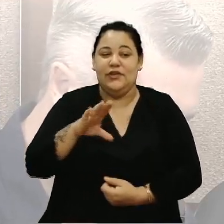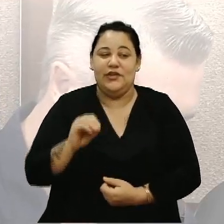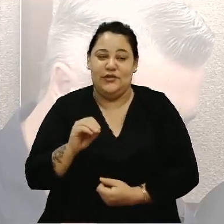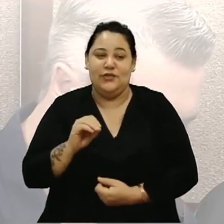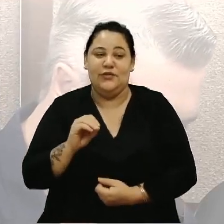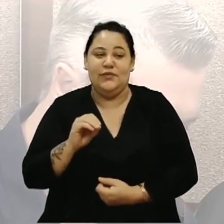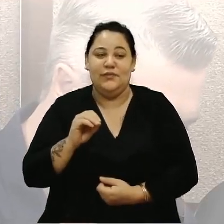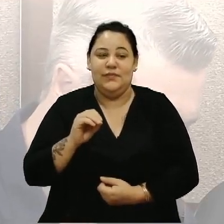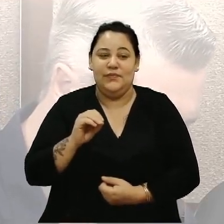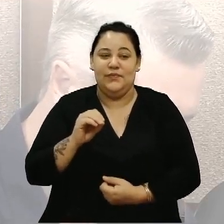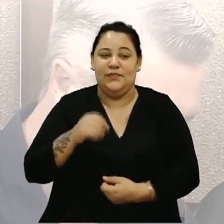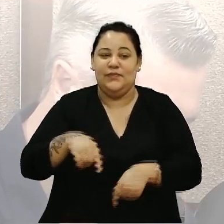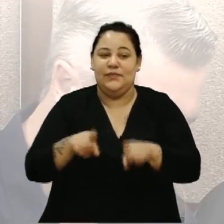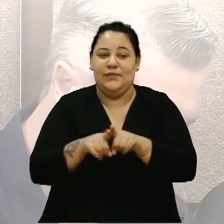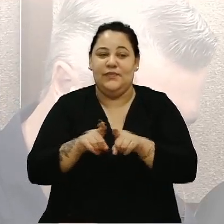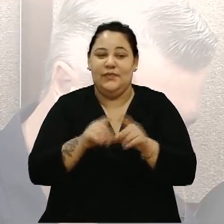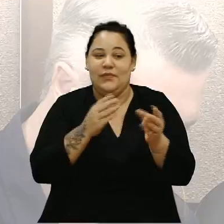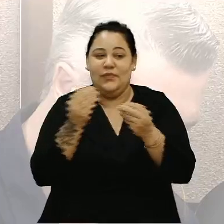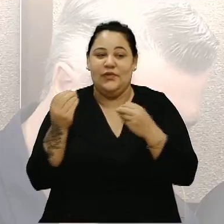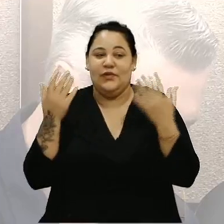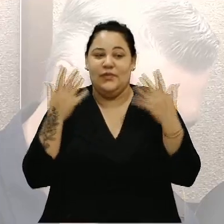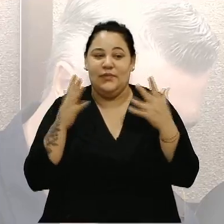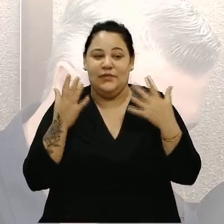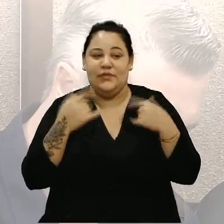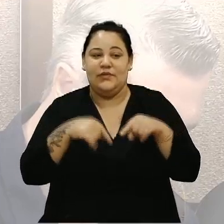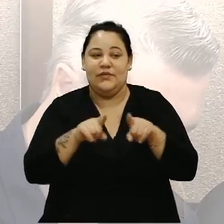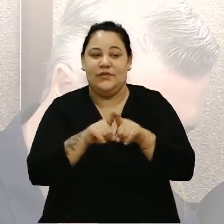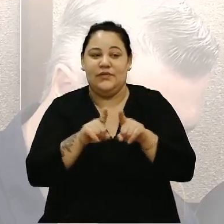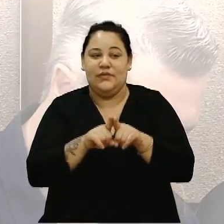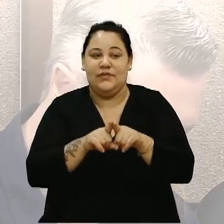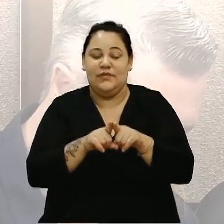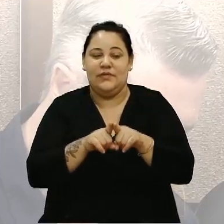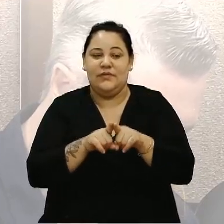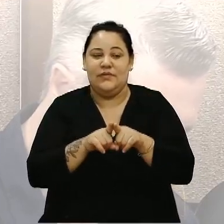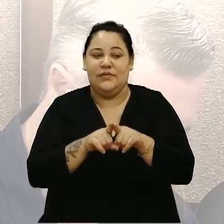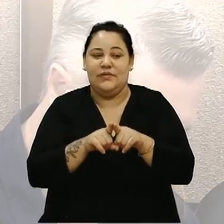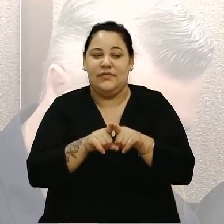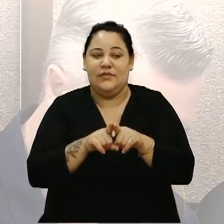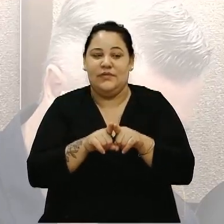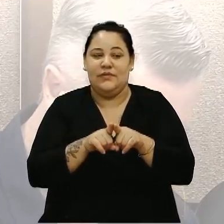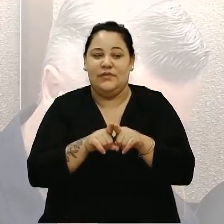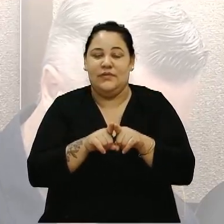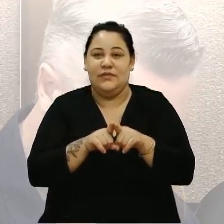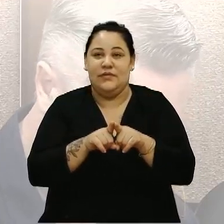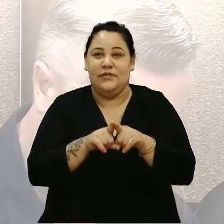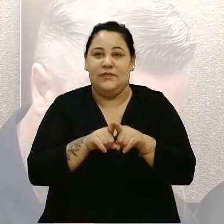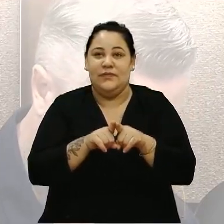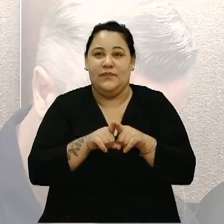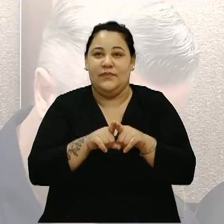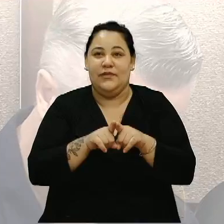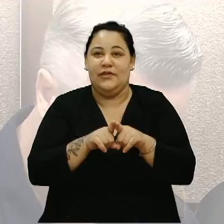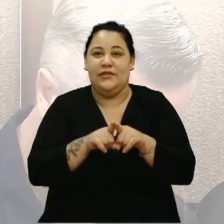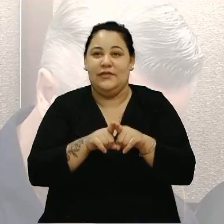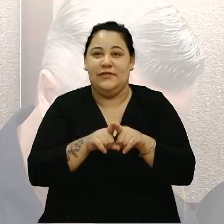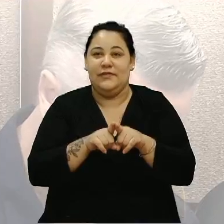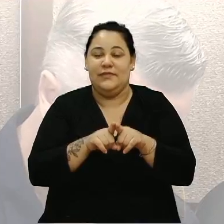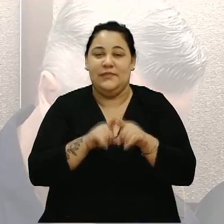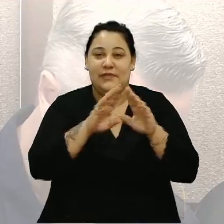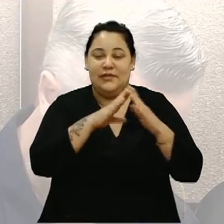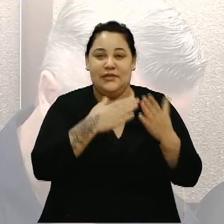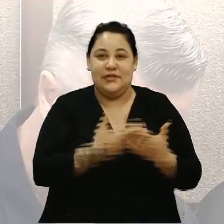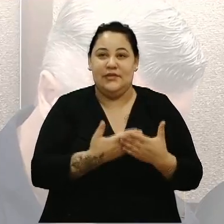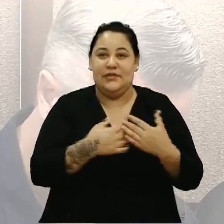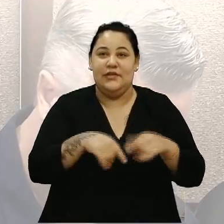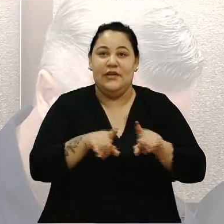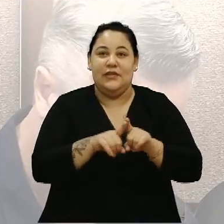recorde, com muita comemoração. Eu trago esse exemplo para a questão das escolas.